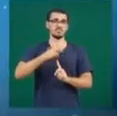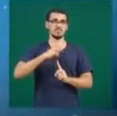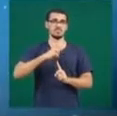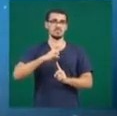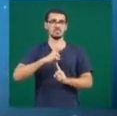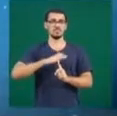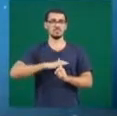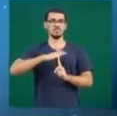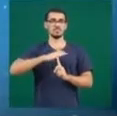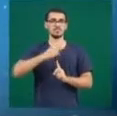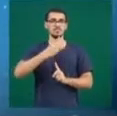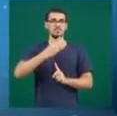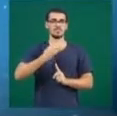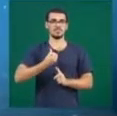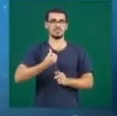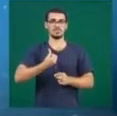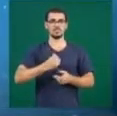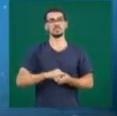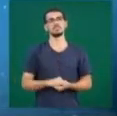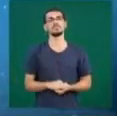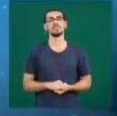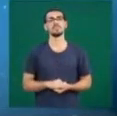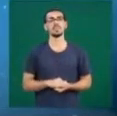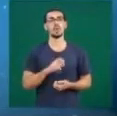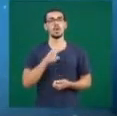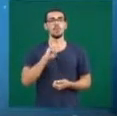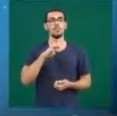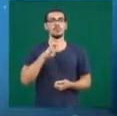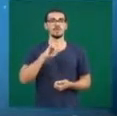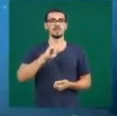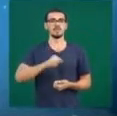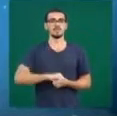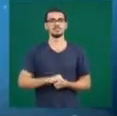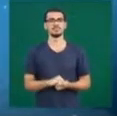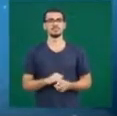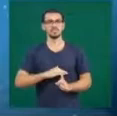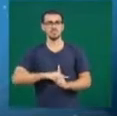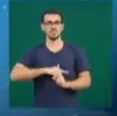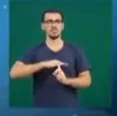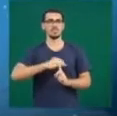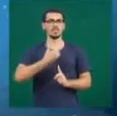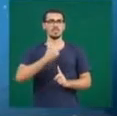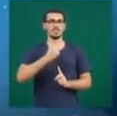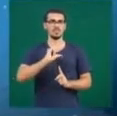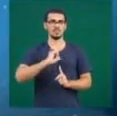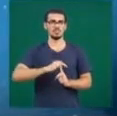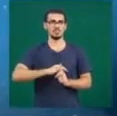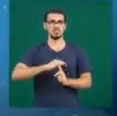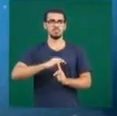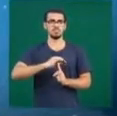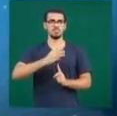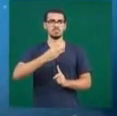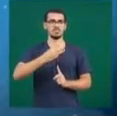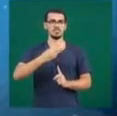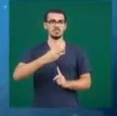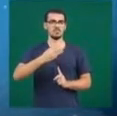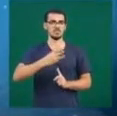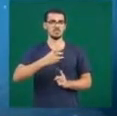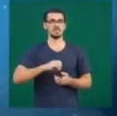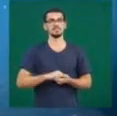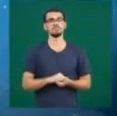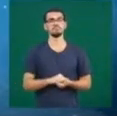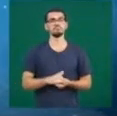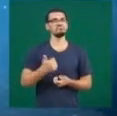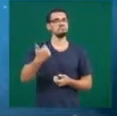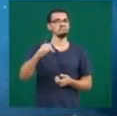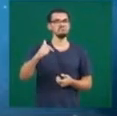de 36 graus. Em Romaria, a mínima prevista de 19 e máxima de 33 graus.